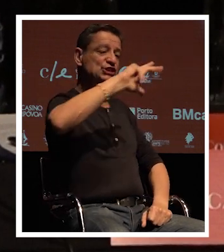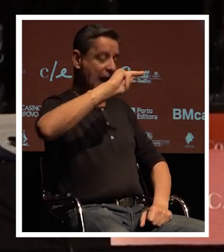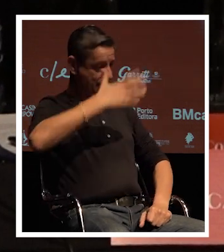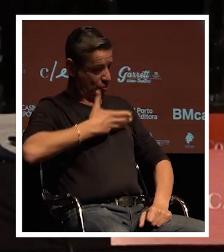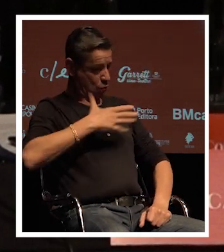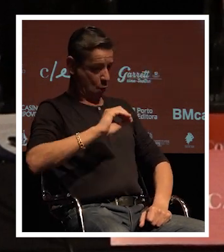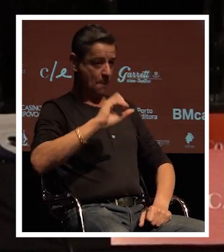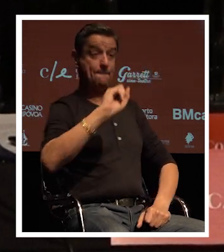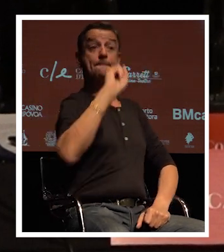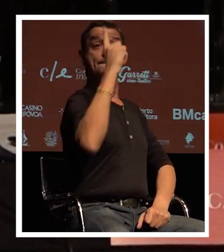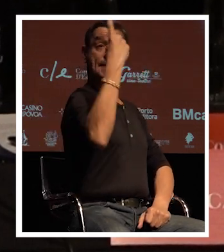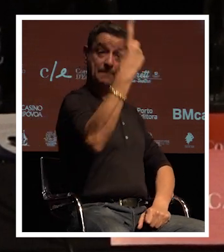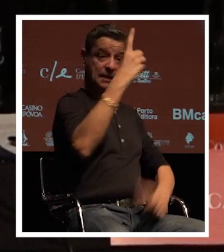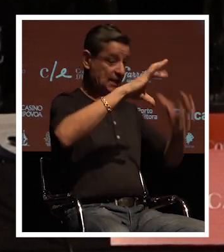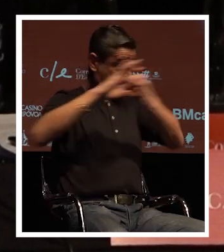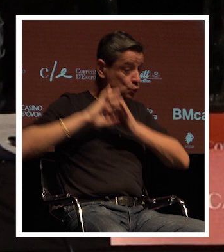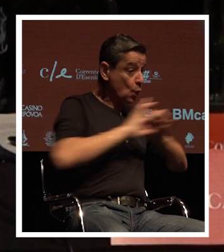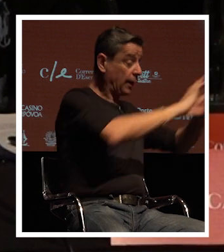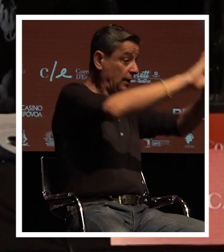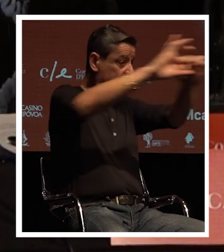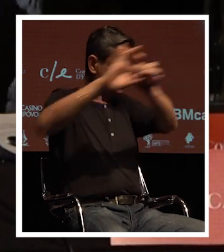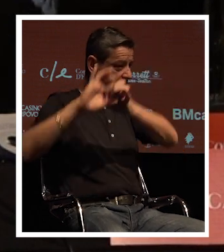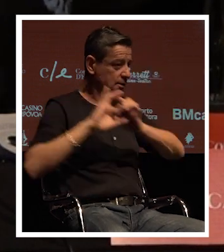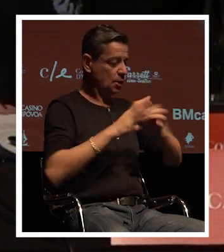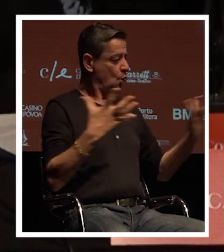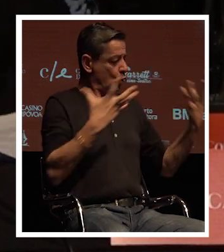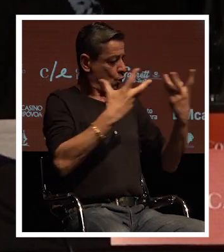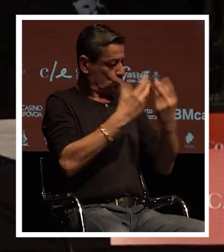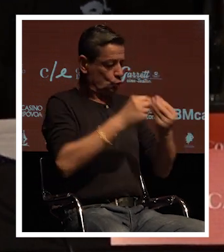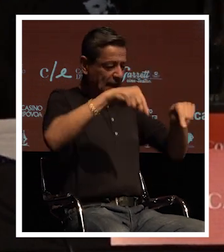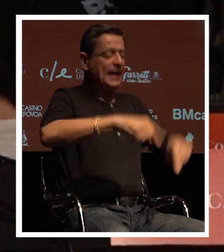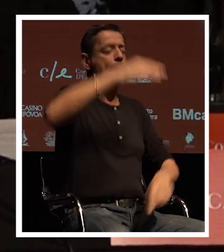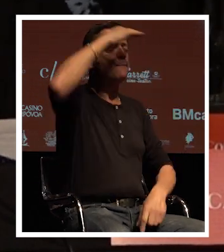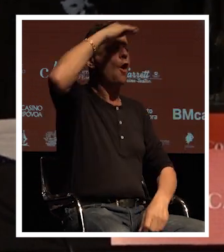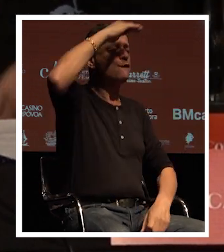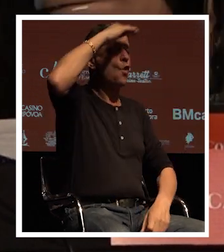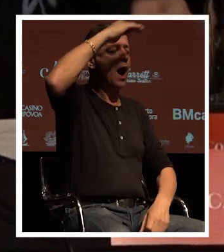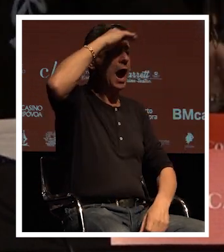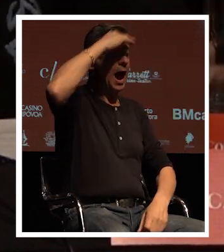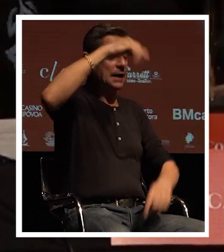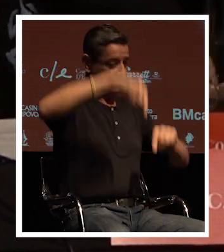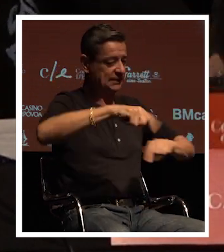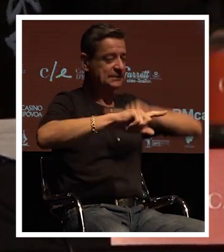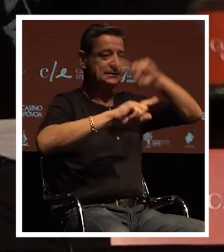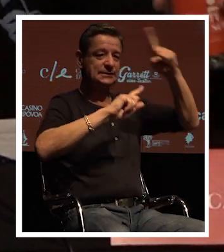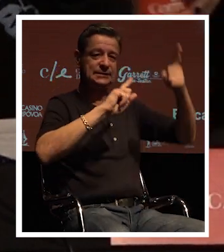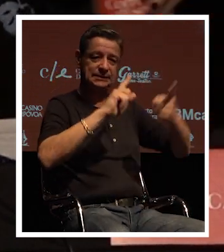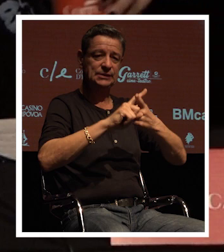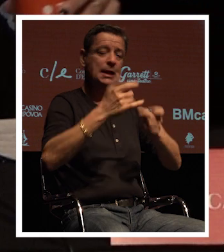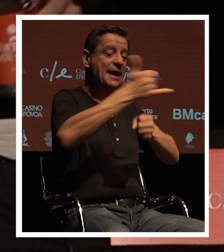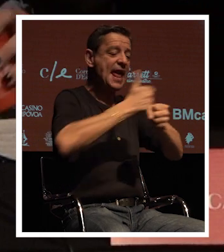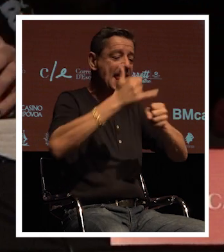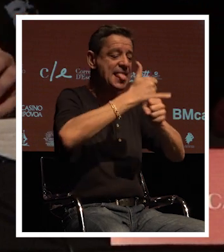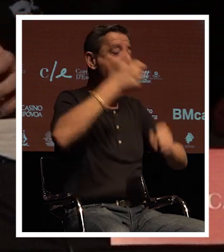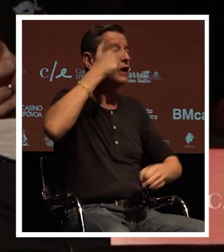primeiríssima edição das correntes estivemos juntos aqui na Póvoa muitas vezes mas este ano ele estava nos Açores